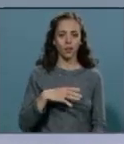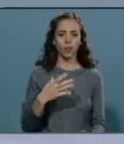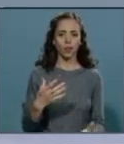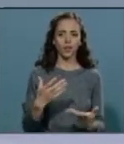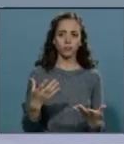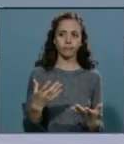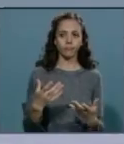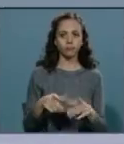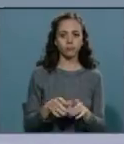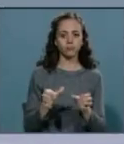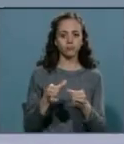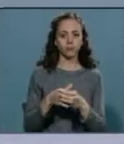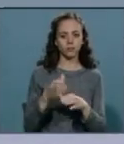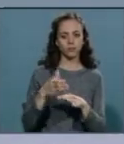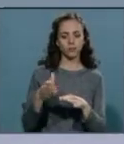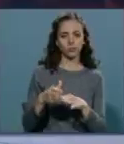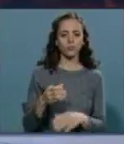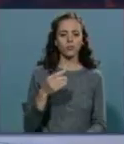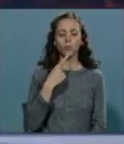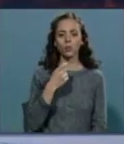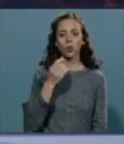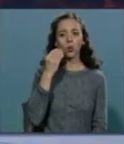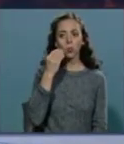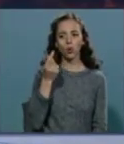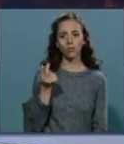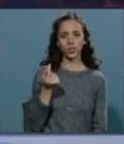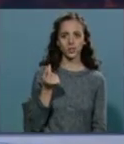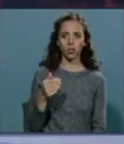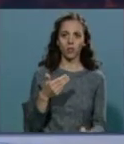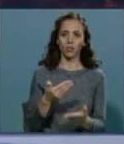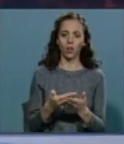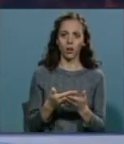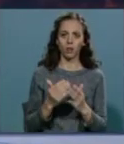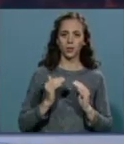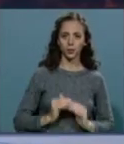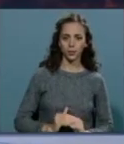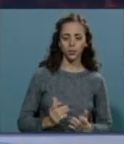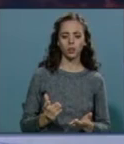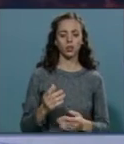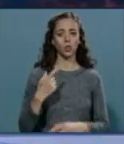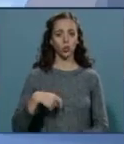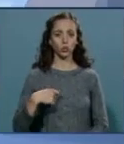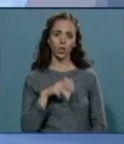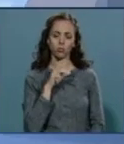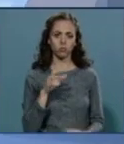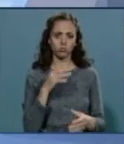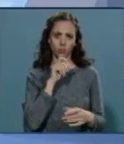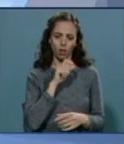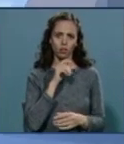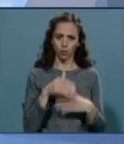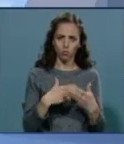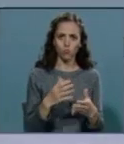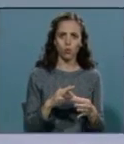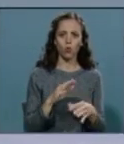digamos ficar com o plantão de como é que nesta altura o nacional do ponto de vista financeiro respirar já que não sei lá respira neste momento à custa